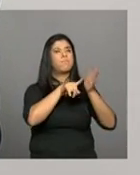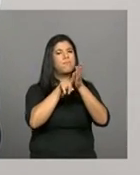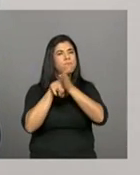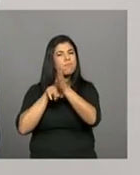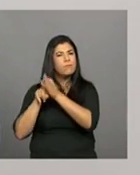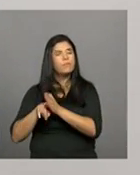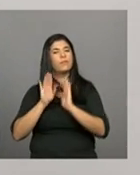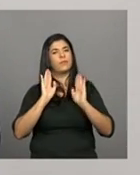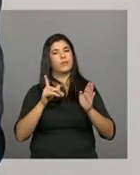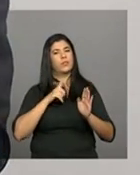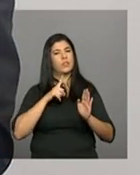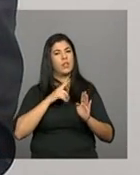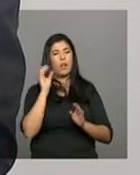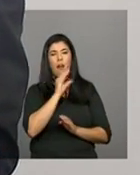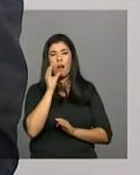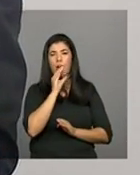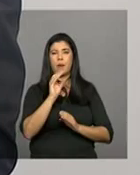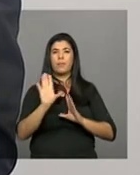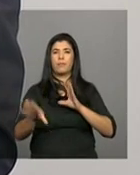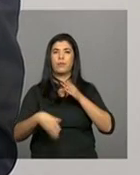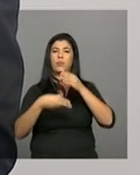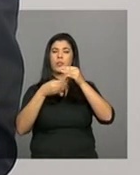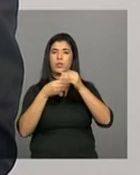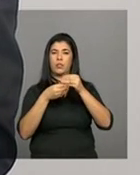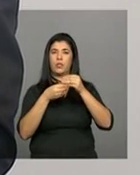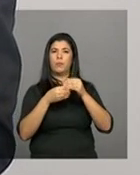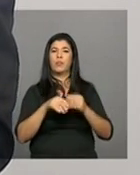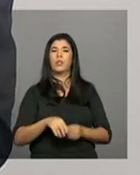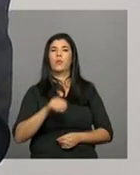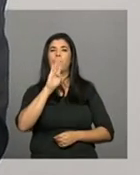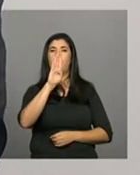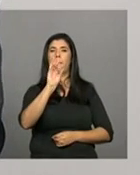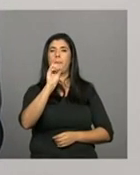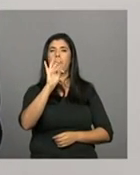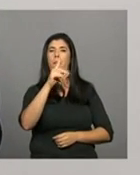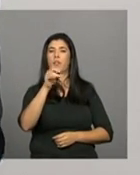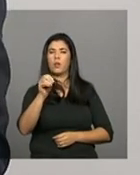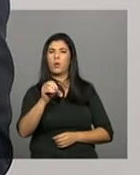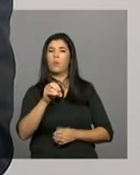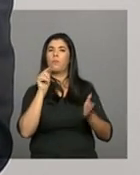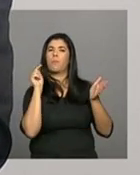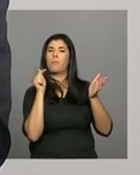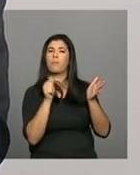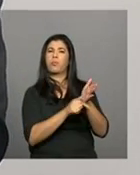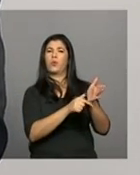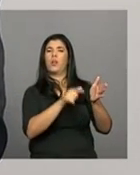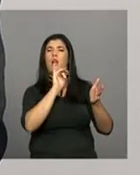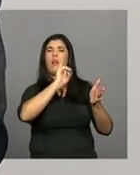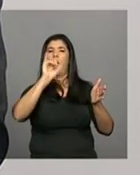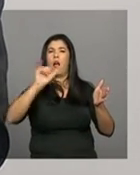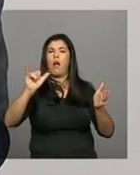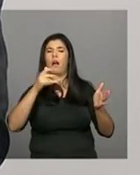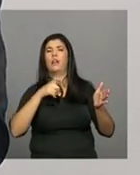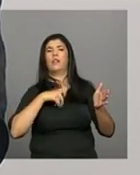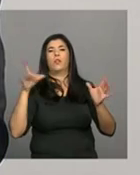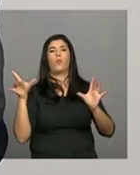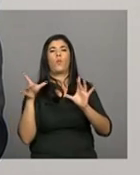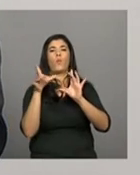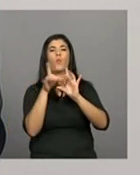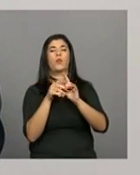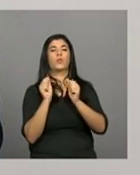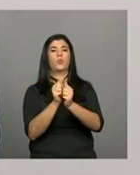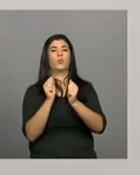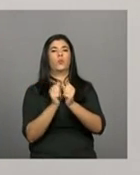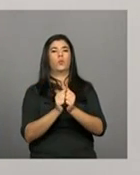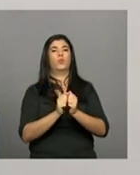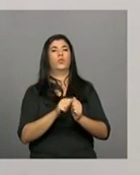será implantado o então botão do pânico, que chamaremos aqui de Botão da Vida, conectado à Patrulha